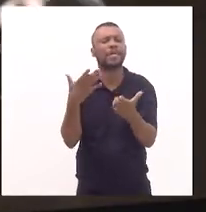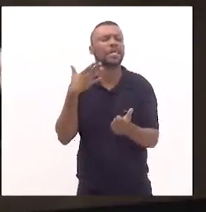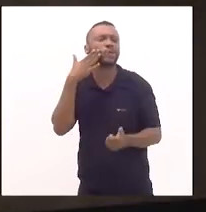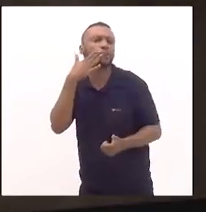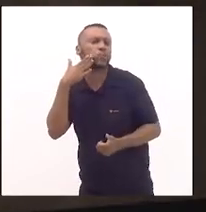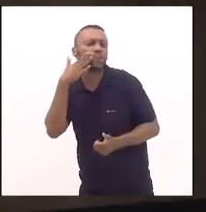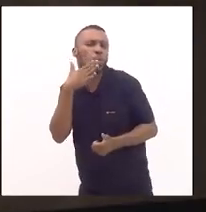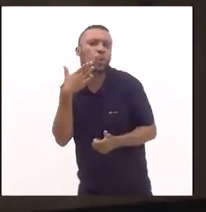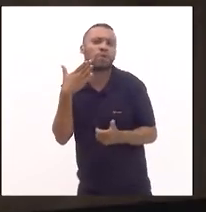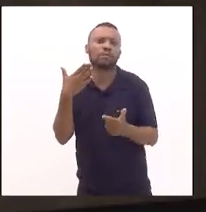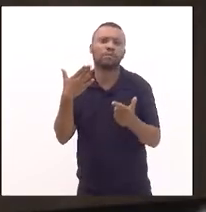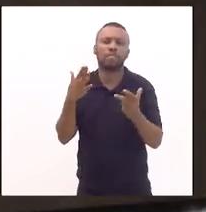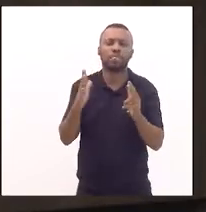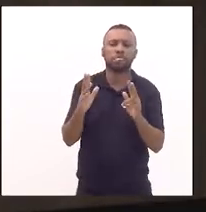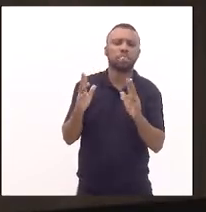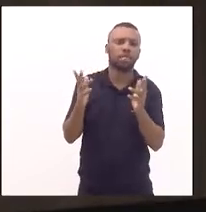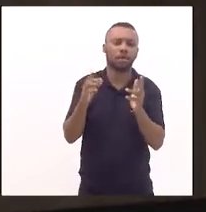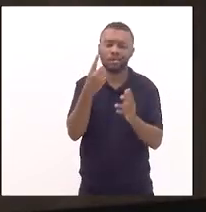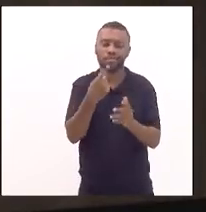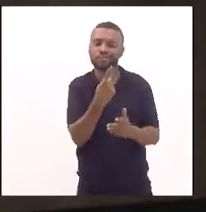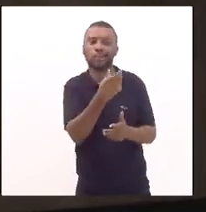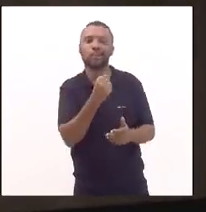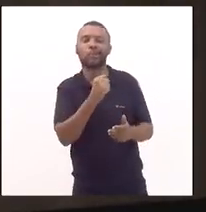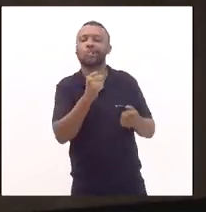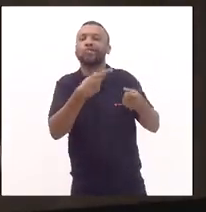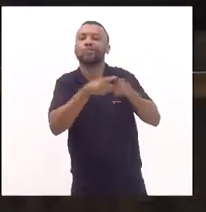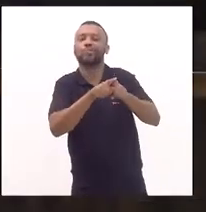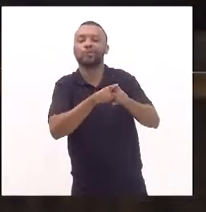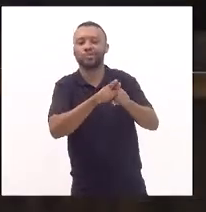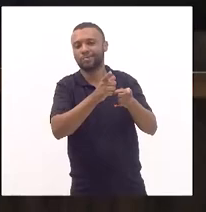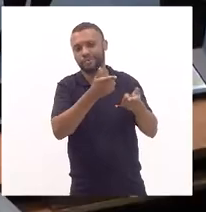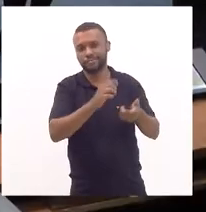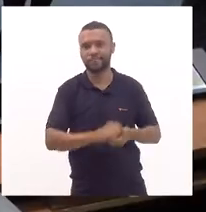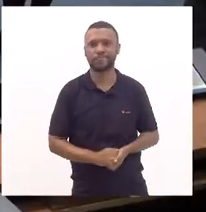aquela... Mas nós estamos juntos, senhor presidente.